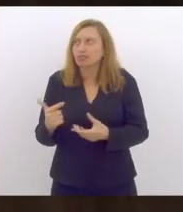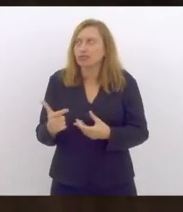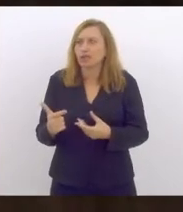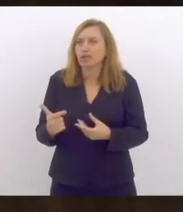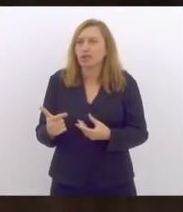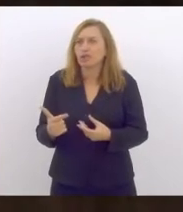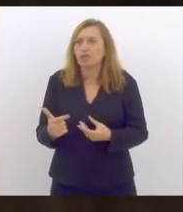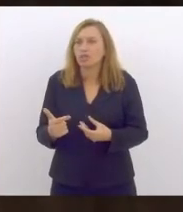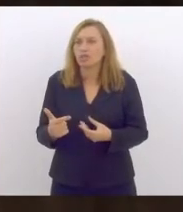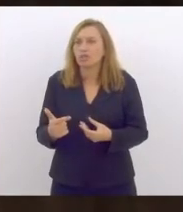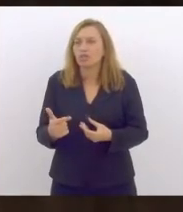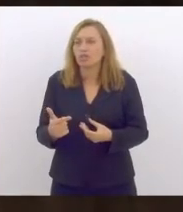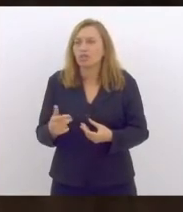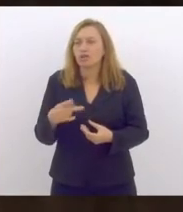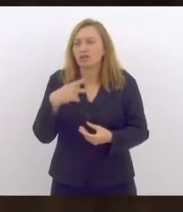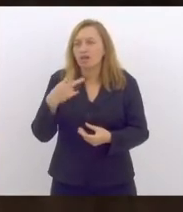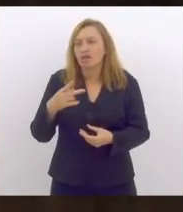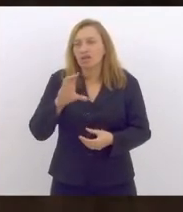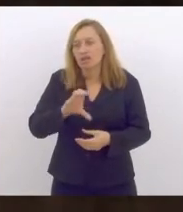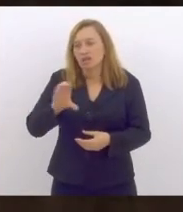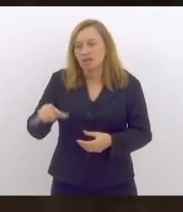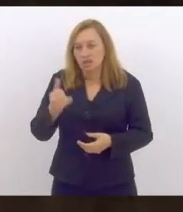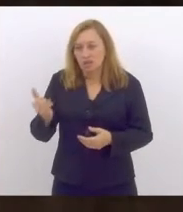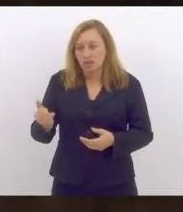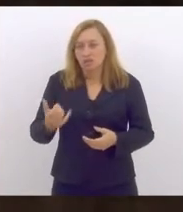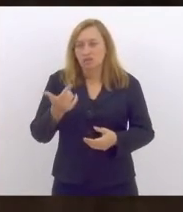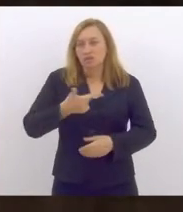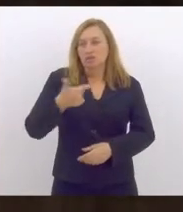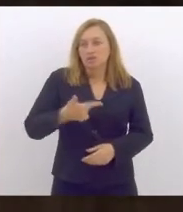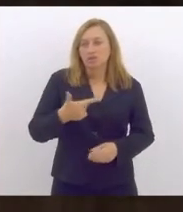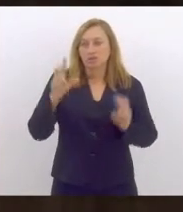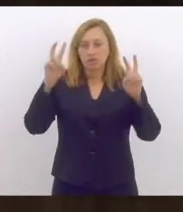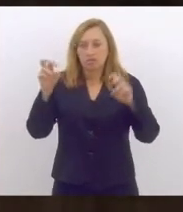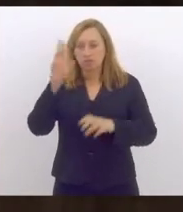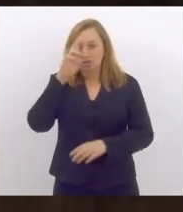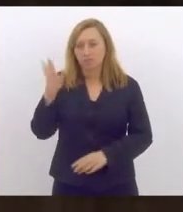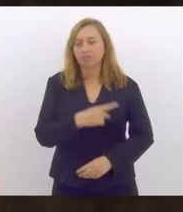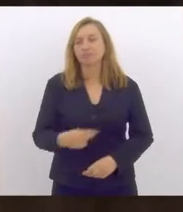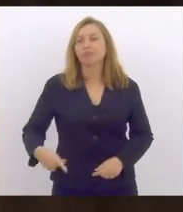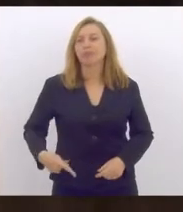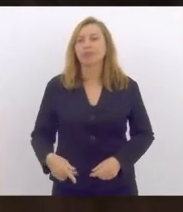o parecer da CCJ. A segunda questão, senhor presidente.